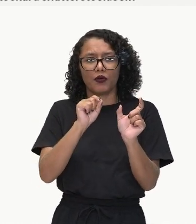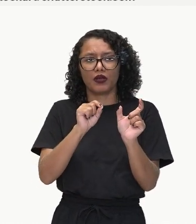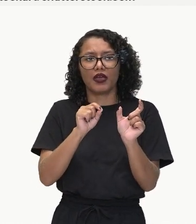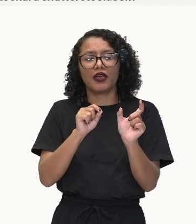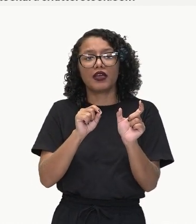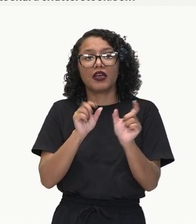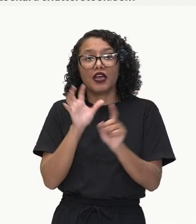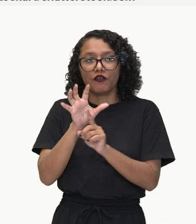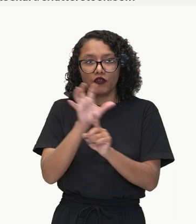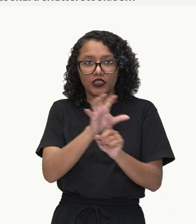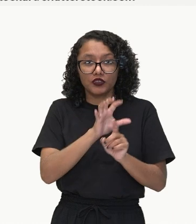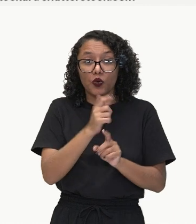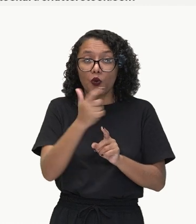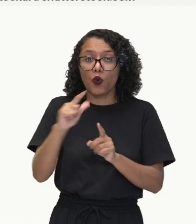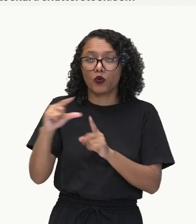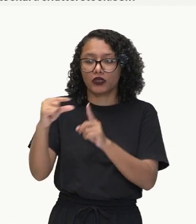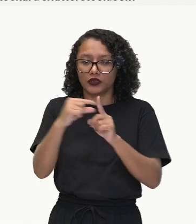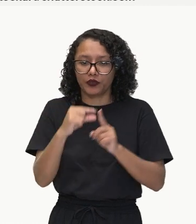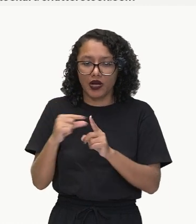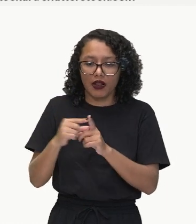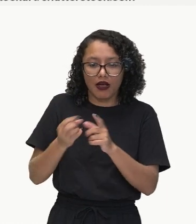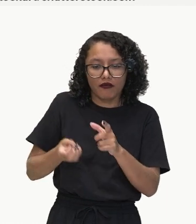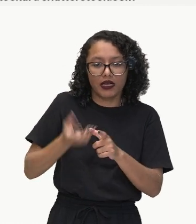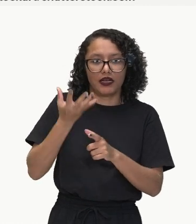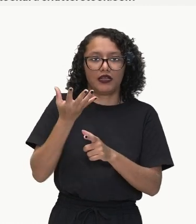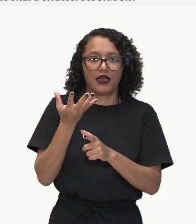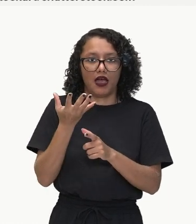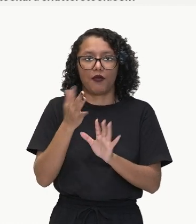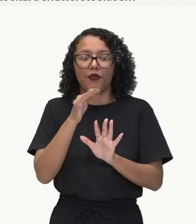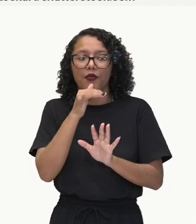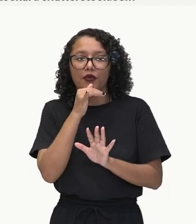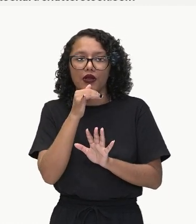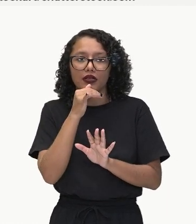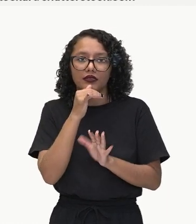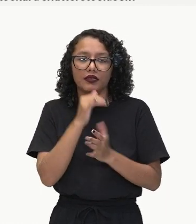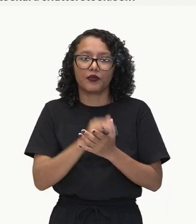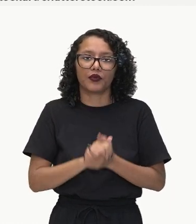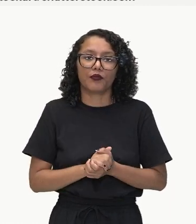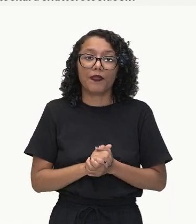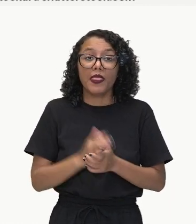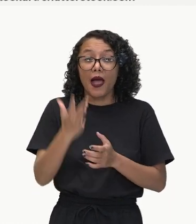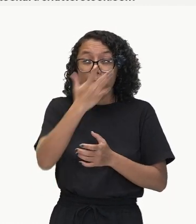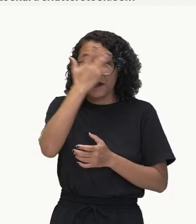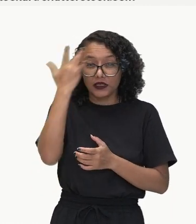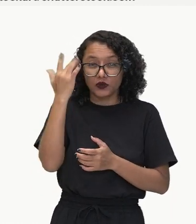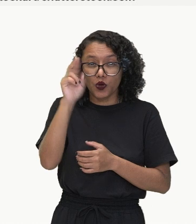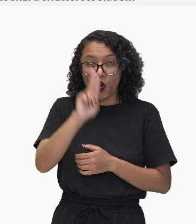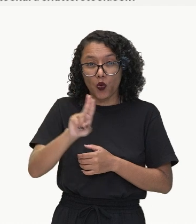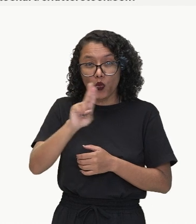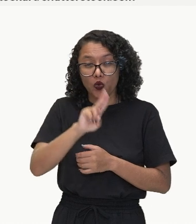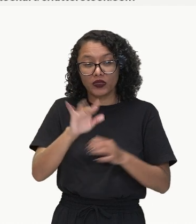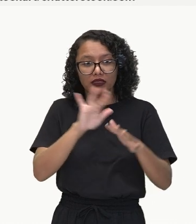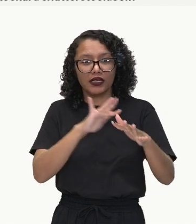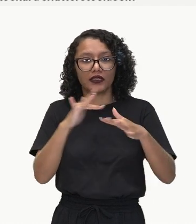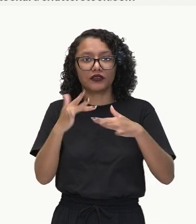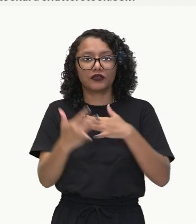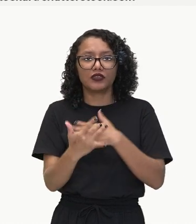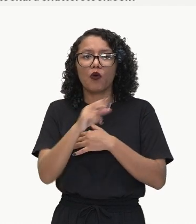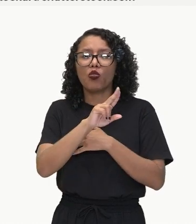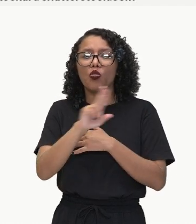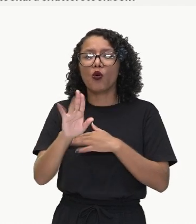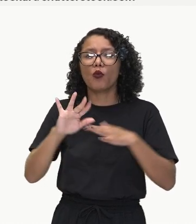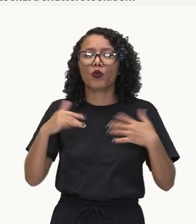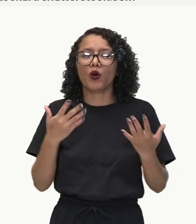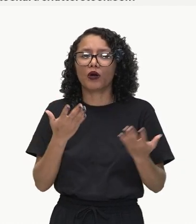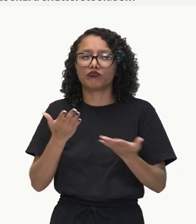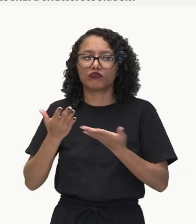neologismo, novas palavras. Olha só, temos aqui, por exemplo, quem utilizava essa rede social chamava-se